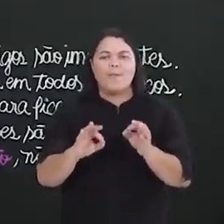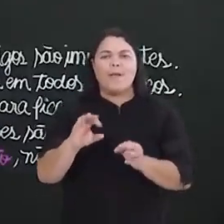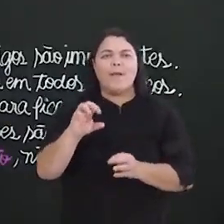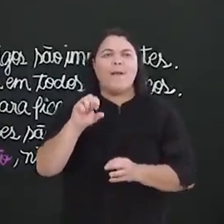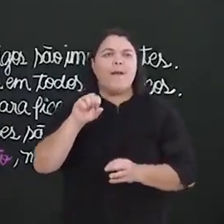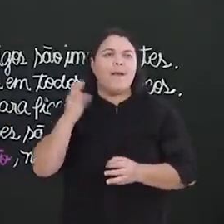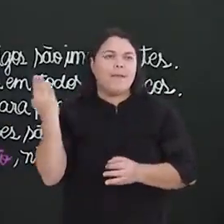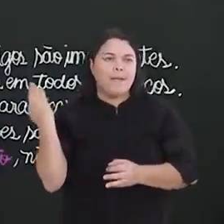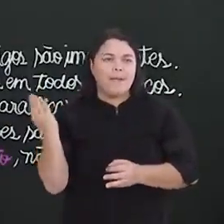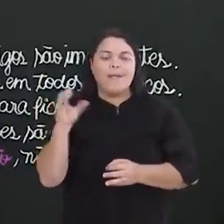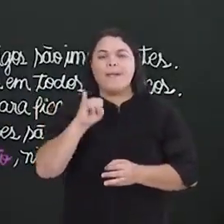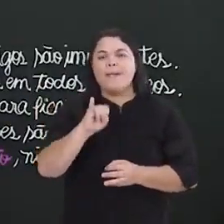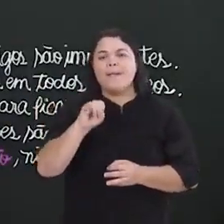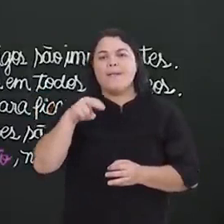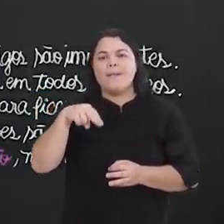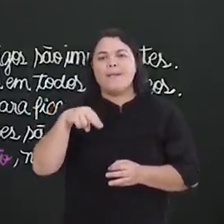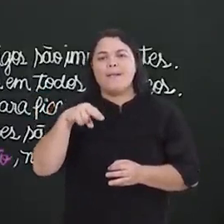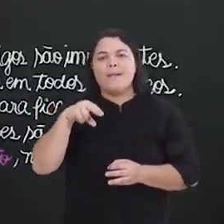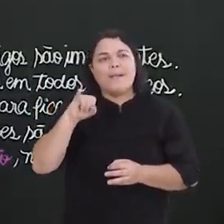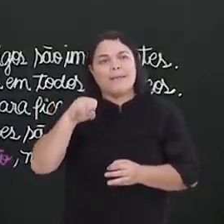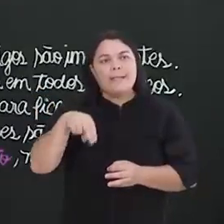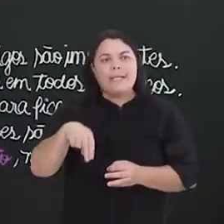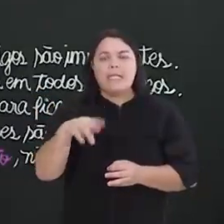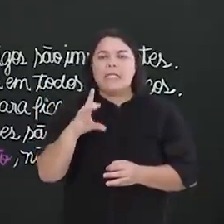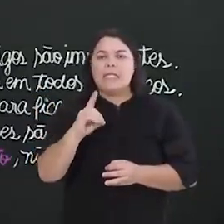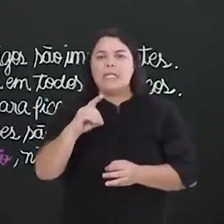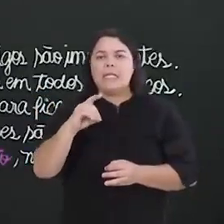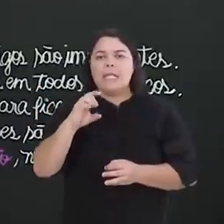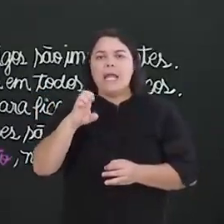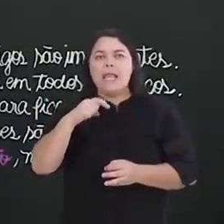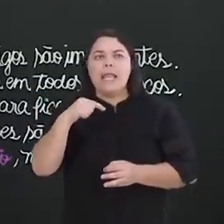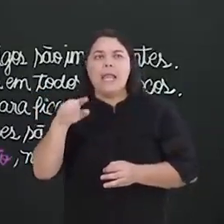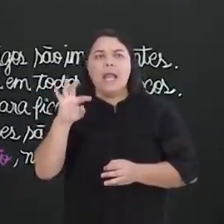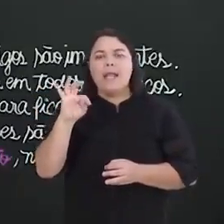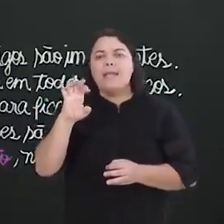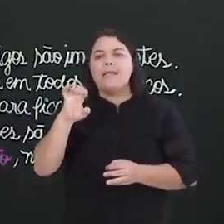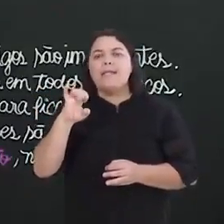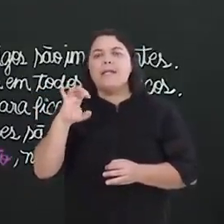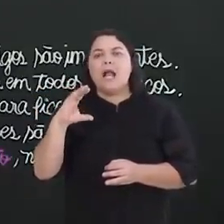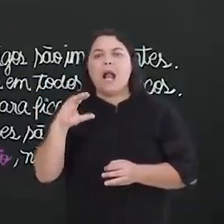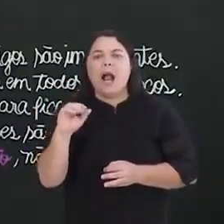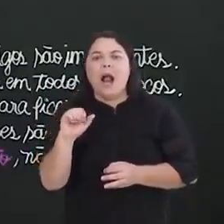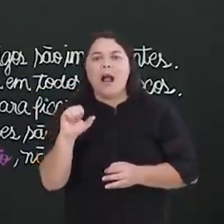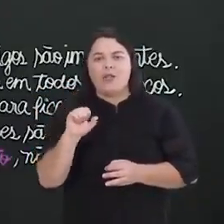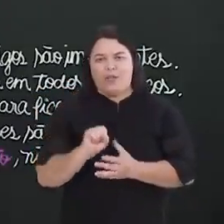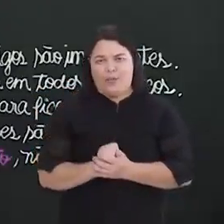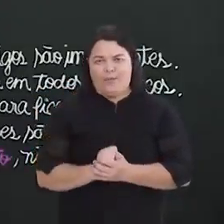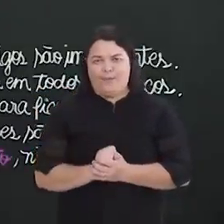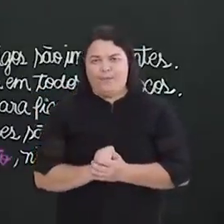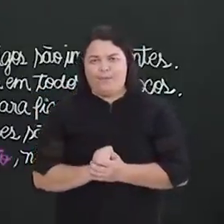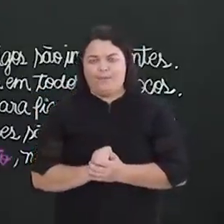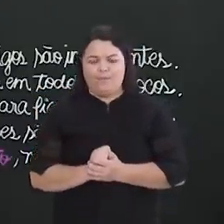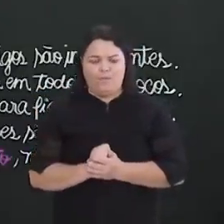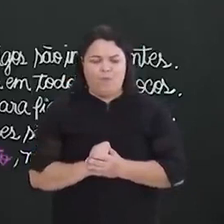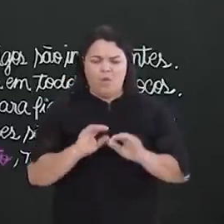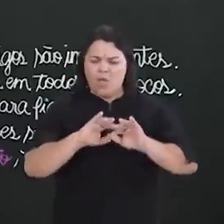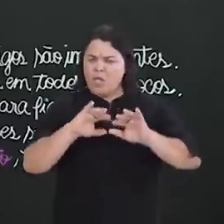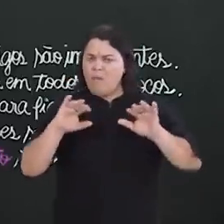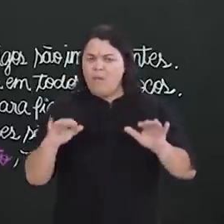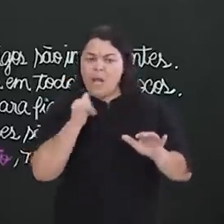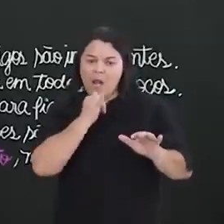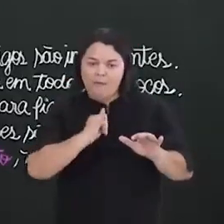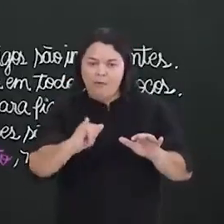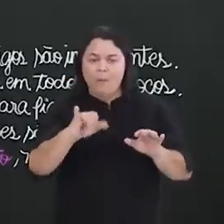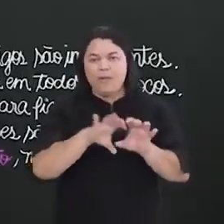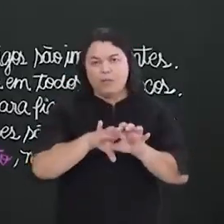Perceba, a ideia de vou e a ideia de volto já, ambas são ideias sintaticamente independentes. Mas